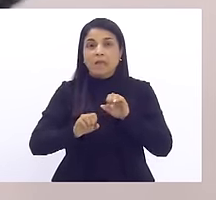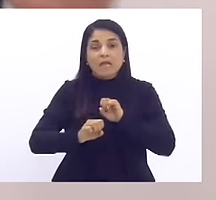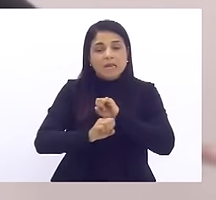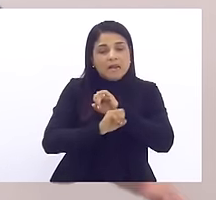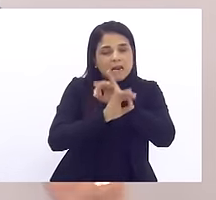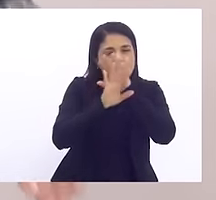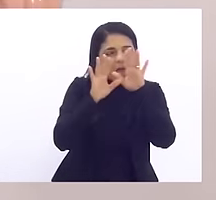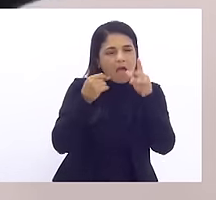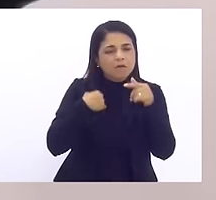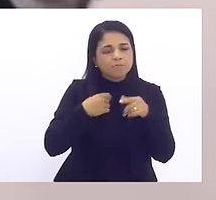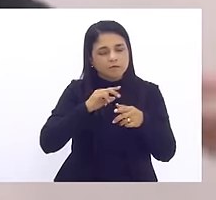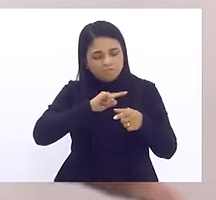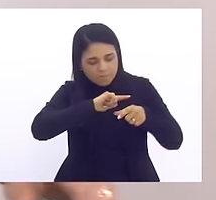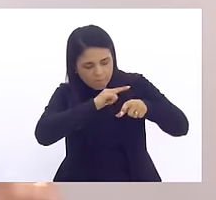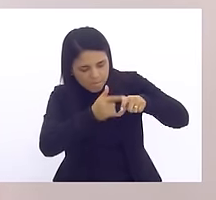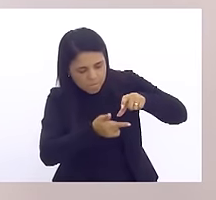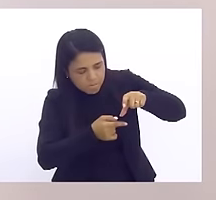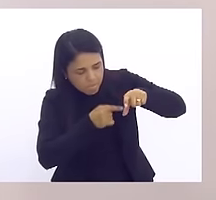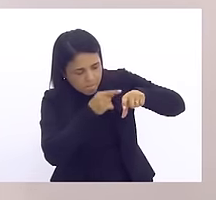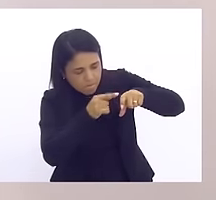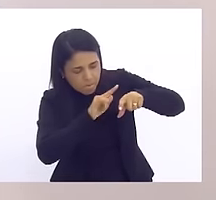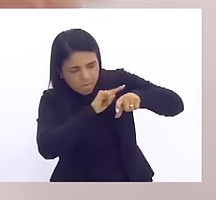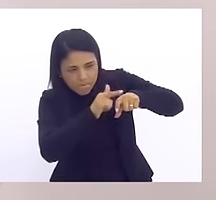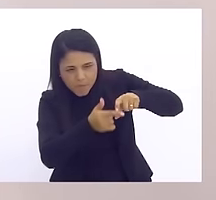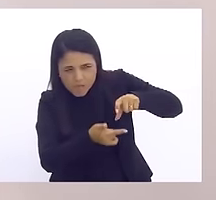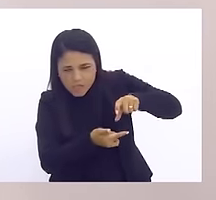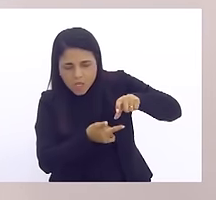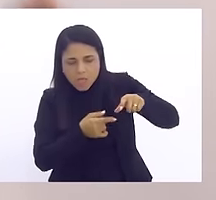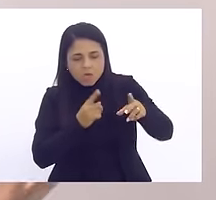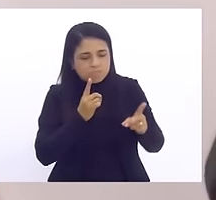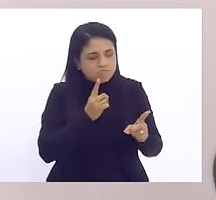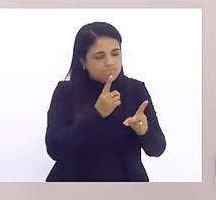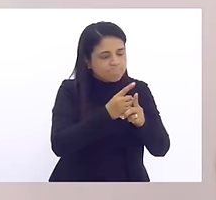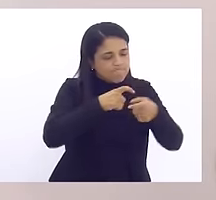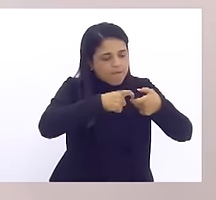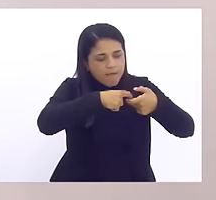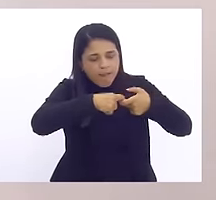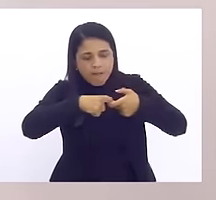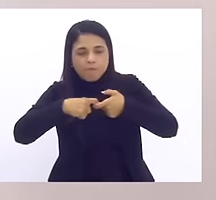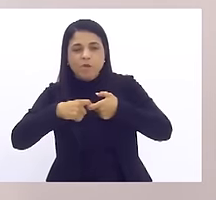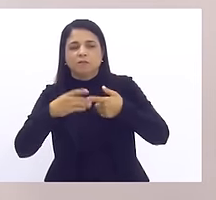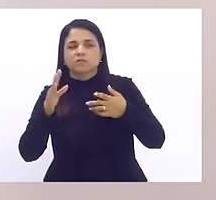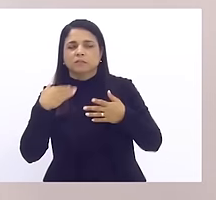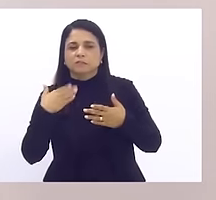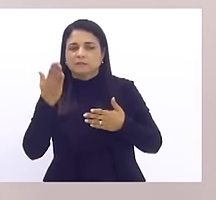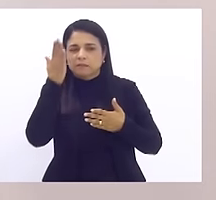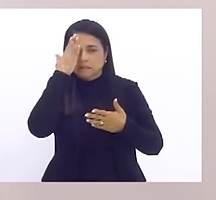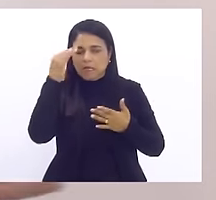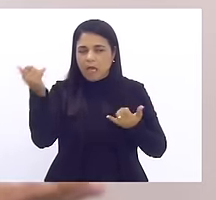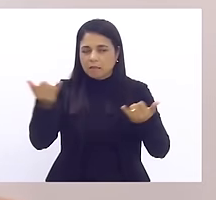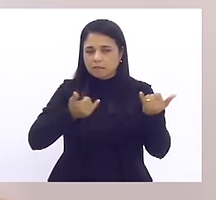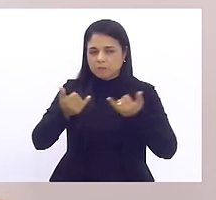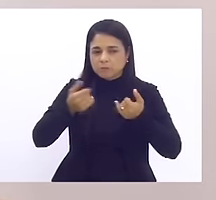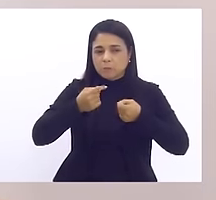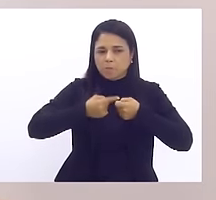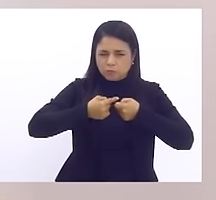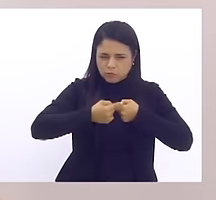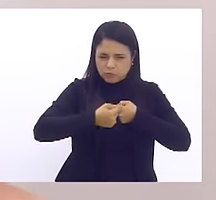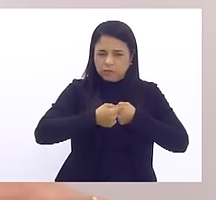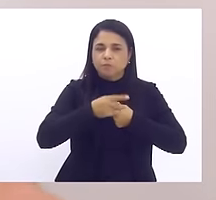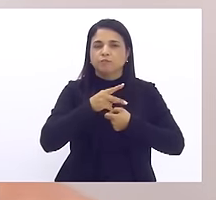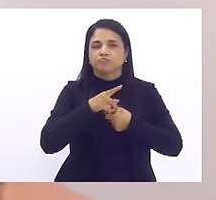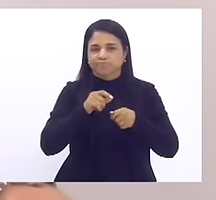no intuito ali de verificar pneu verificar condições de achar pelo em ovo rebocar o carro dos outros a gente tem relatos de muitos municípios aqui fazendo isso